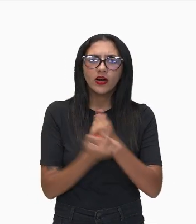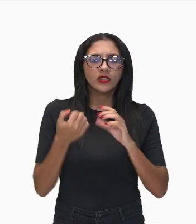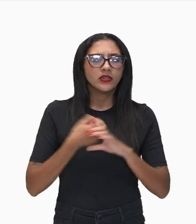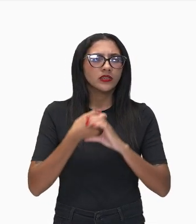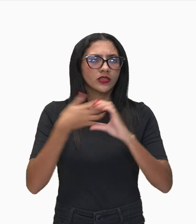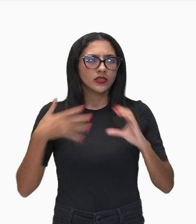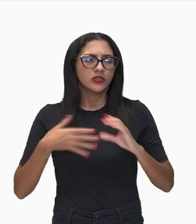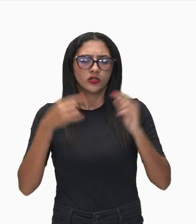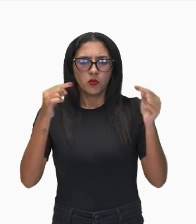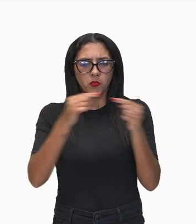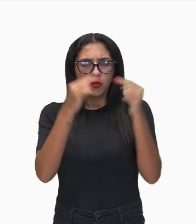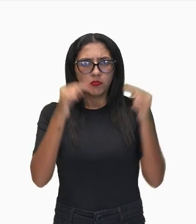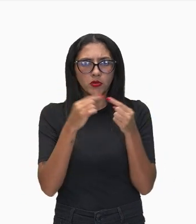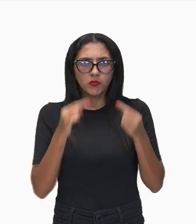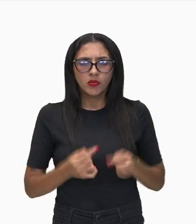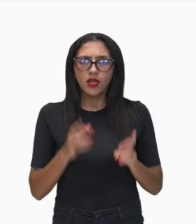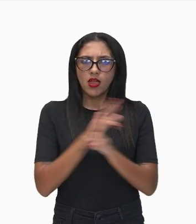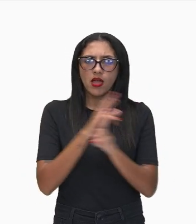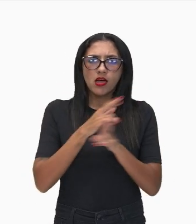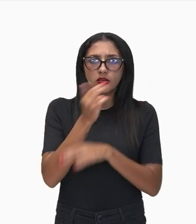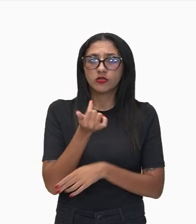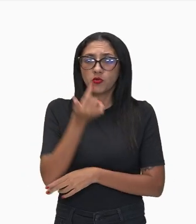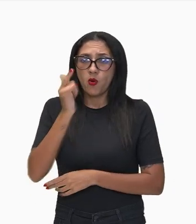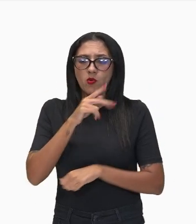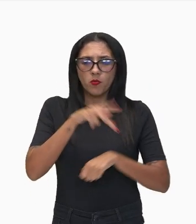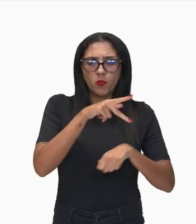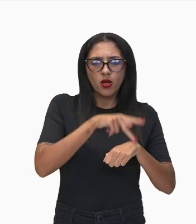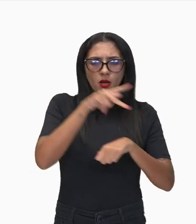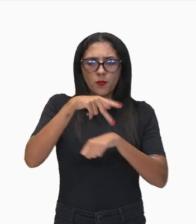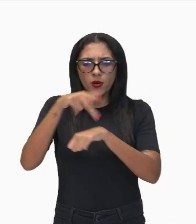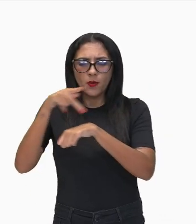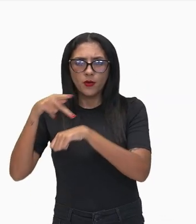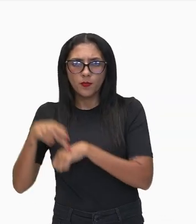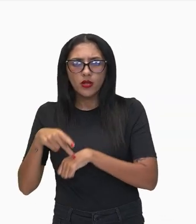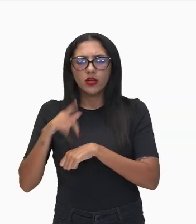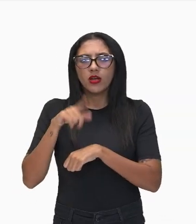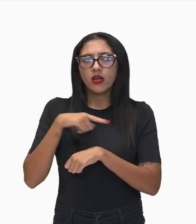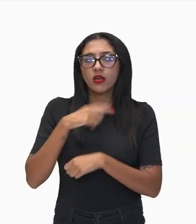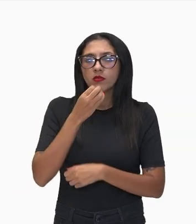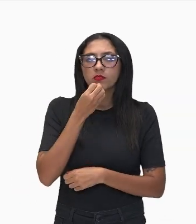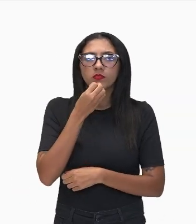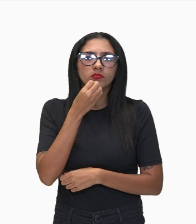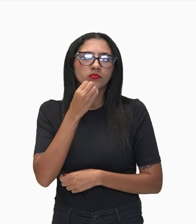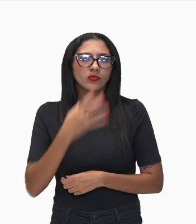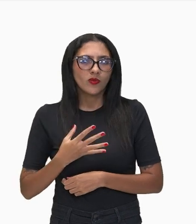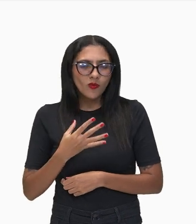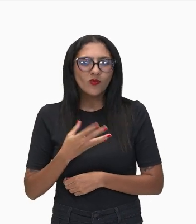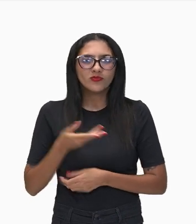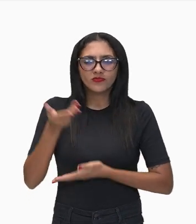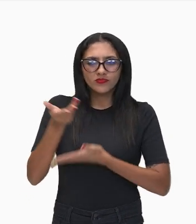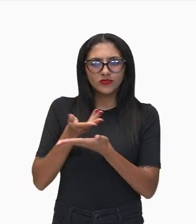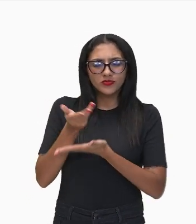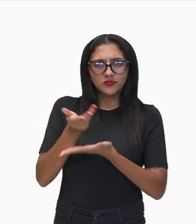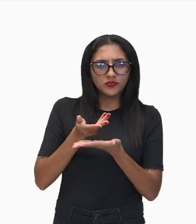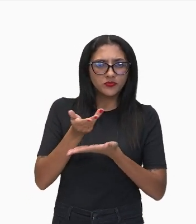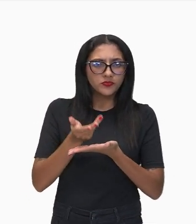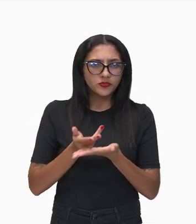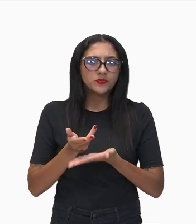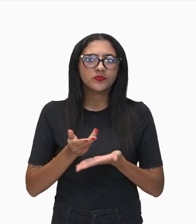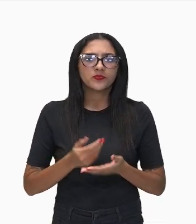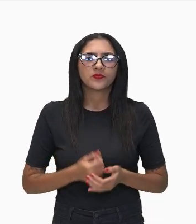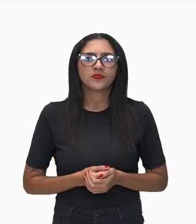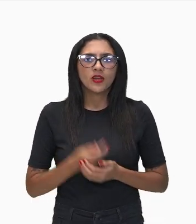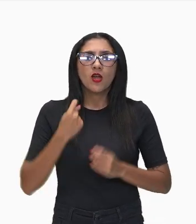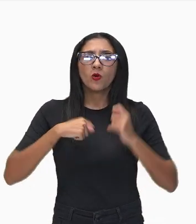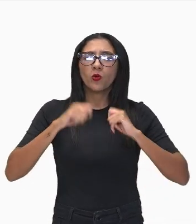tem essas relações internacionais, né, com outros países que vão facilitar as interações diplomáticas, econômicas